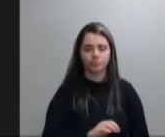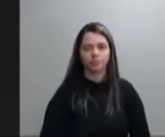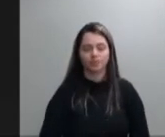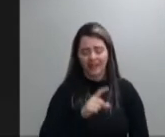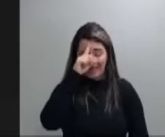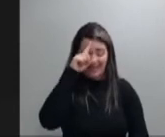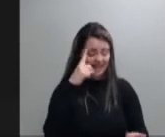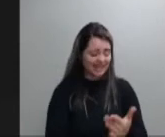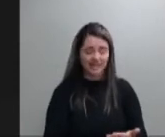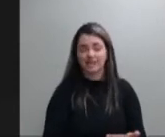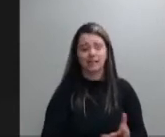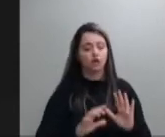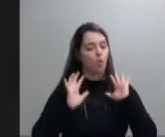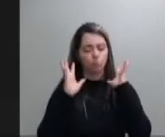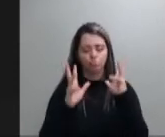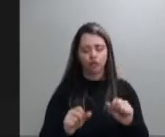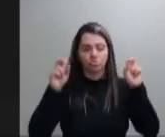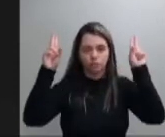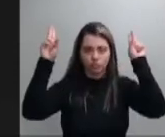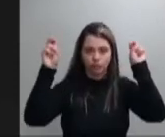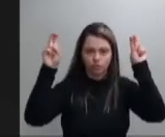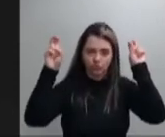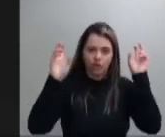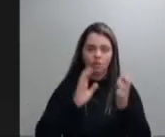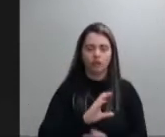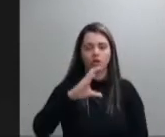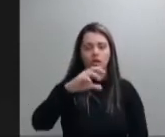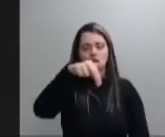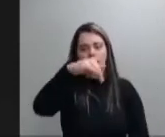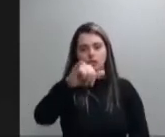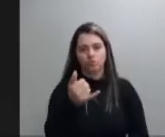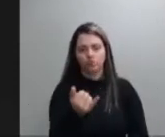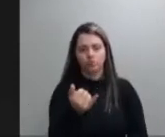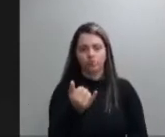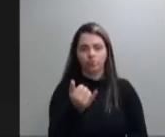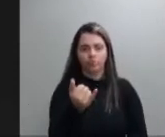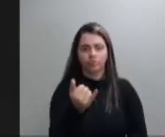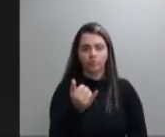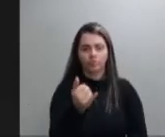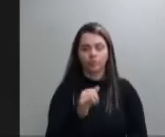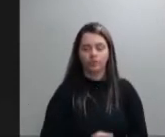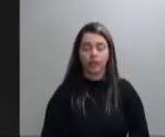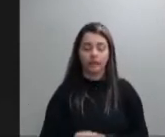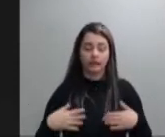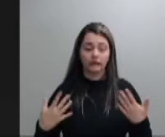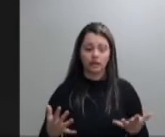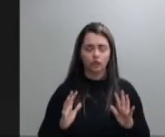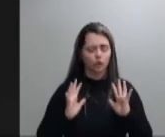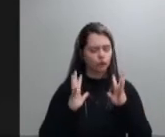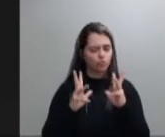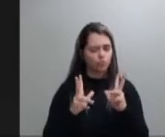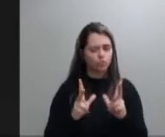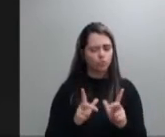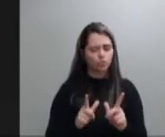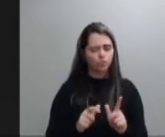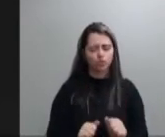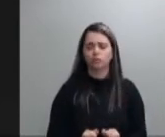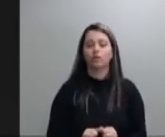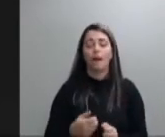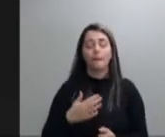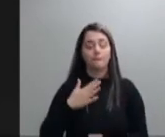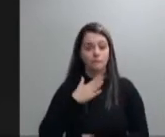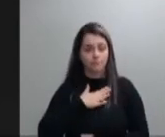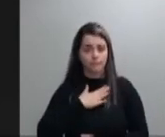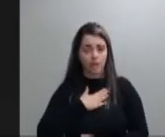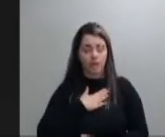mais recente sobre o tema do CNJ com todas essas considerações para mim é certo que o